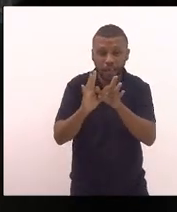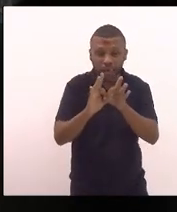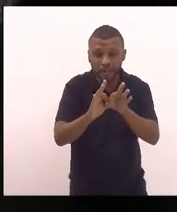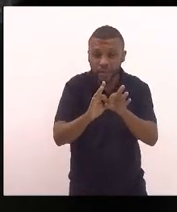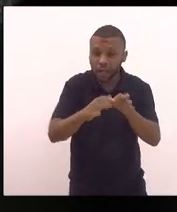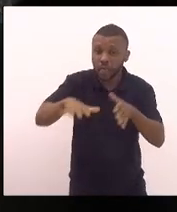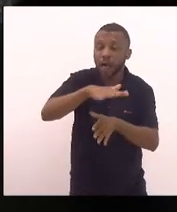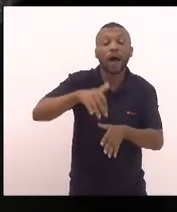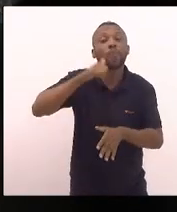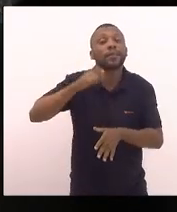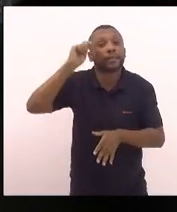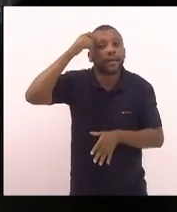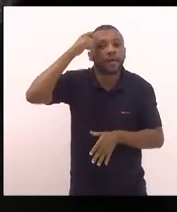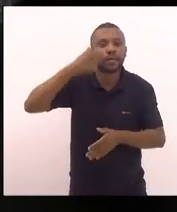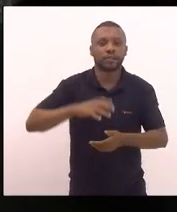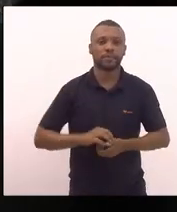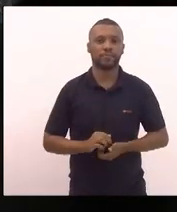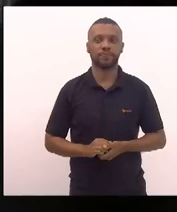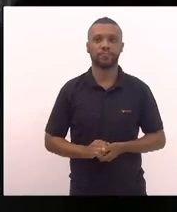negras.